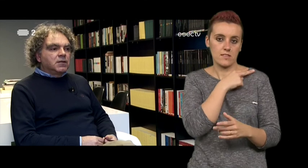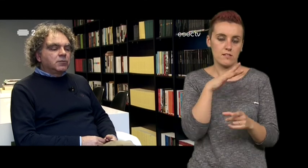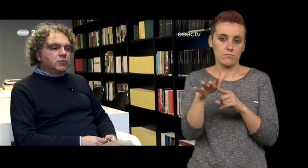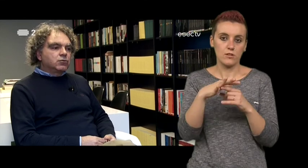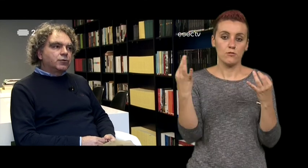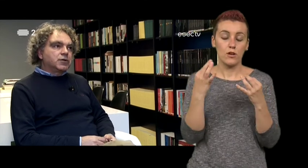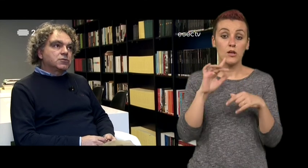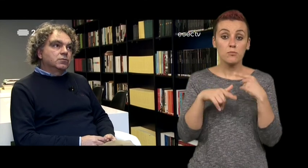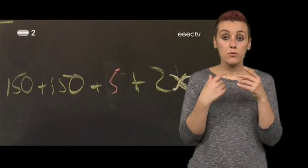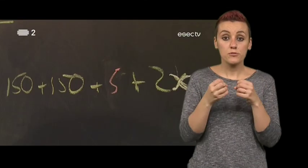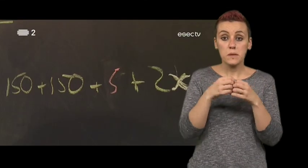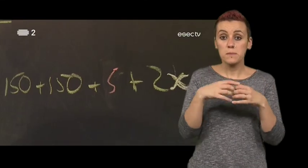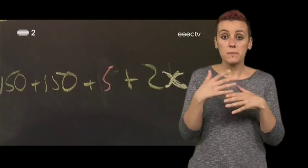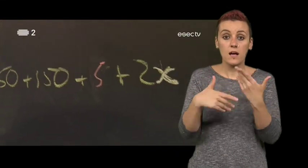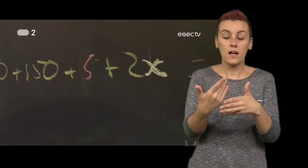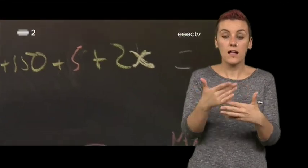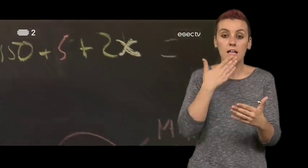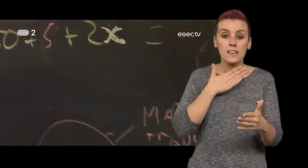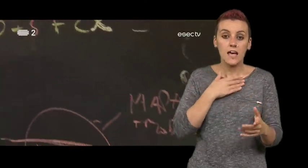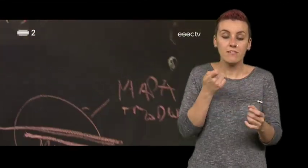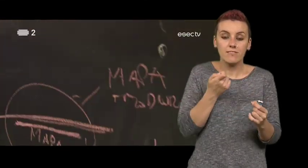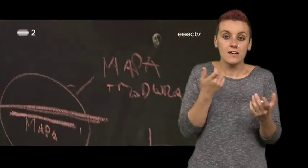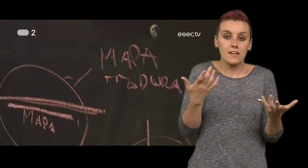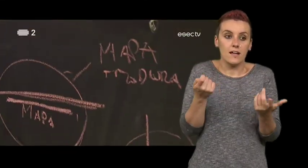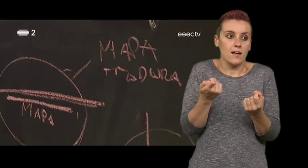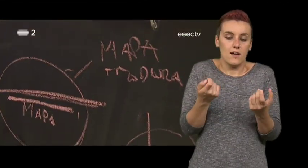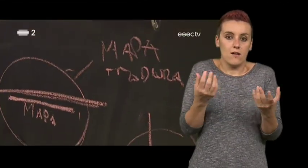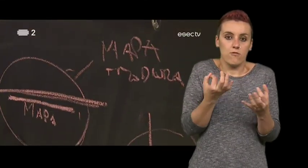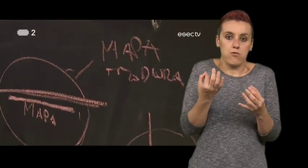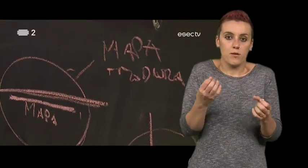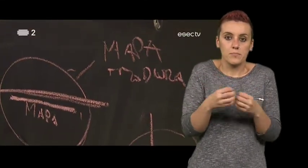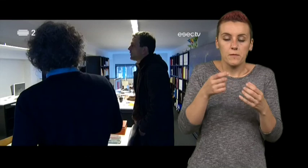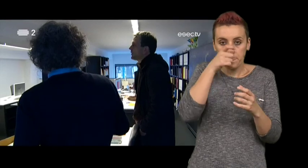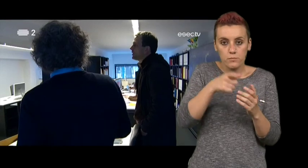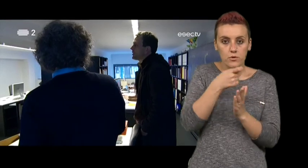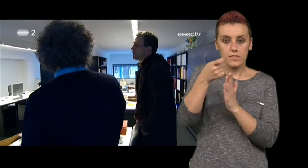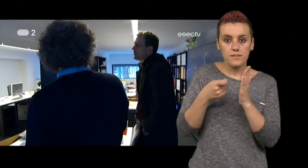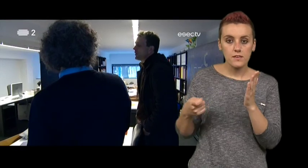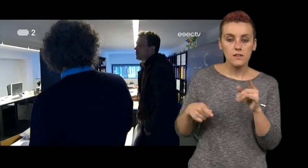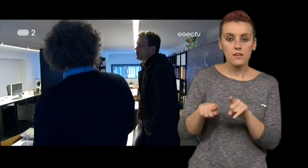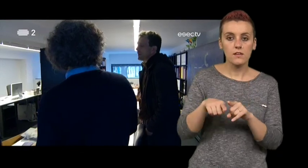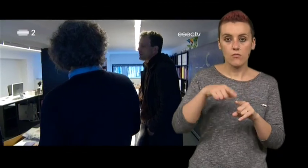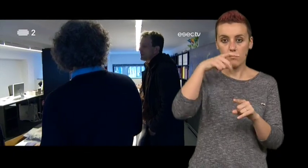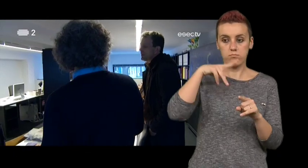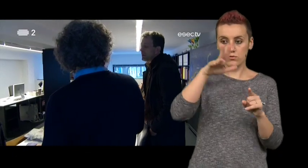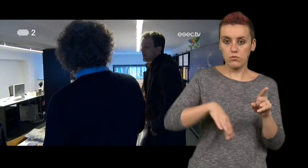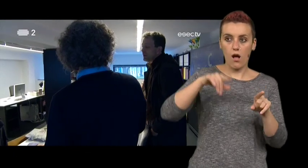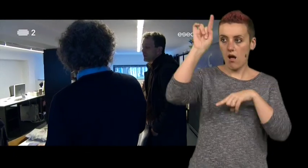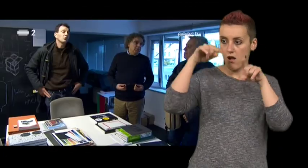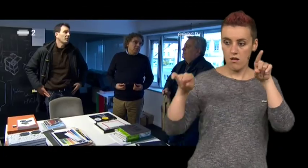né? Depois tudo o resto ultrapassa um bocadinho essa dimensão, né? Os próprios designers vêm de vários pontos,